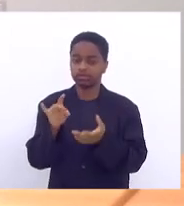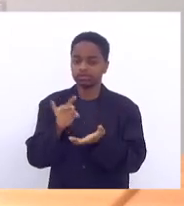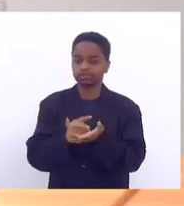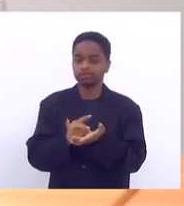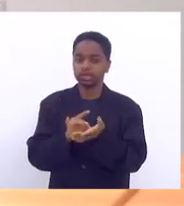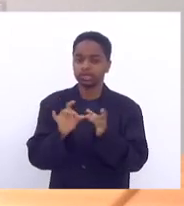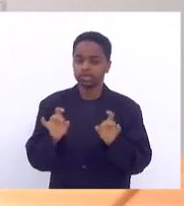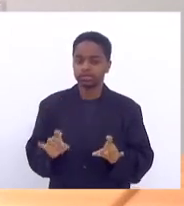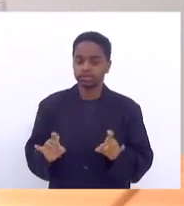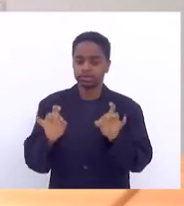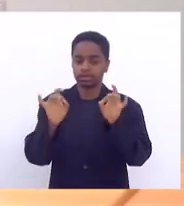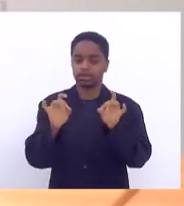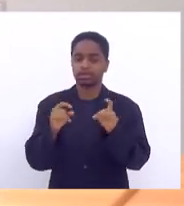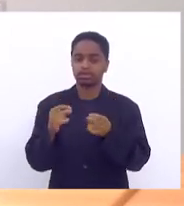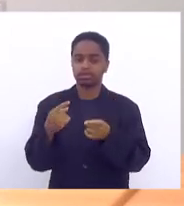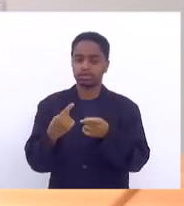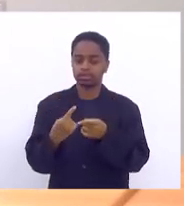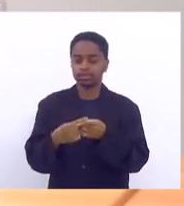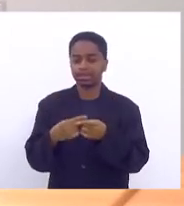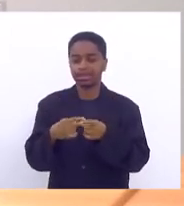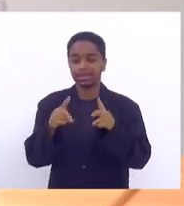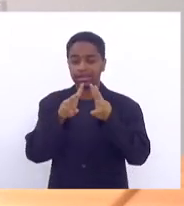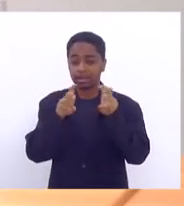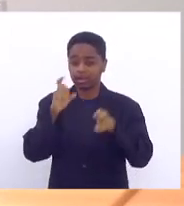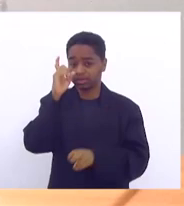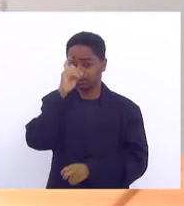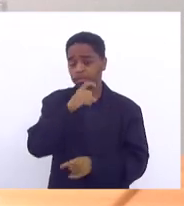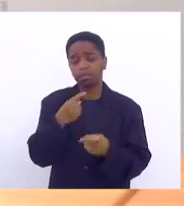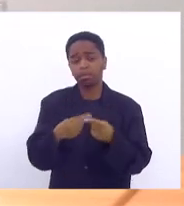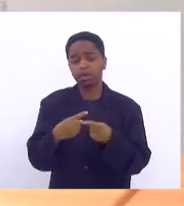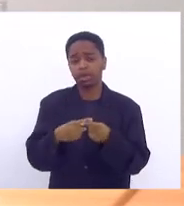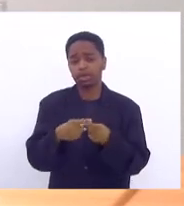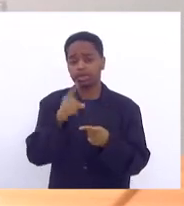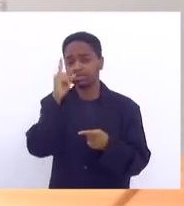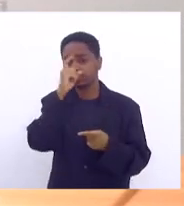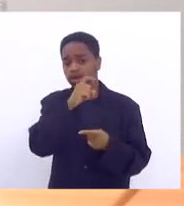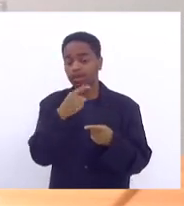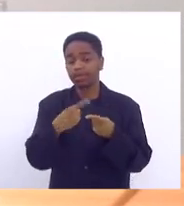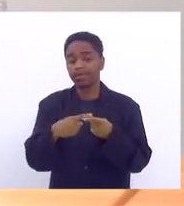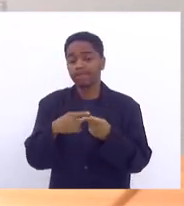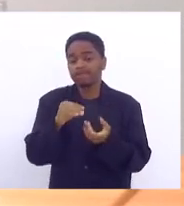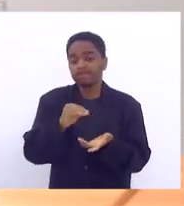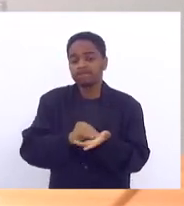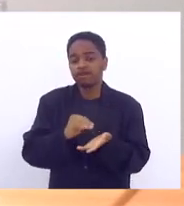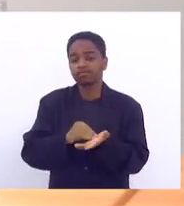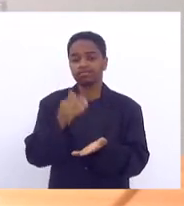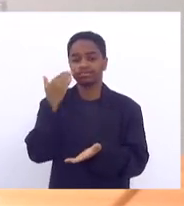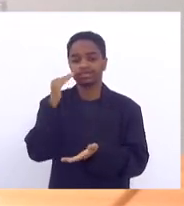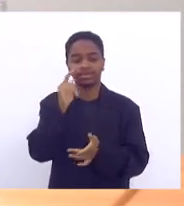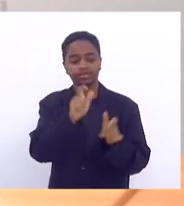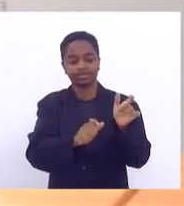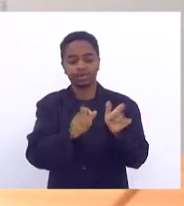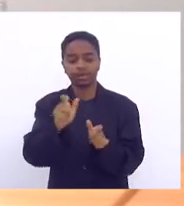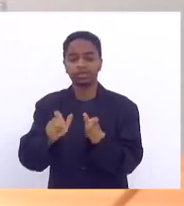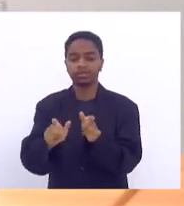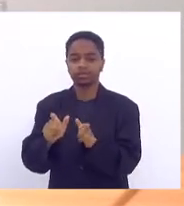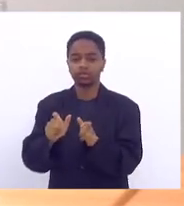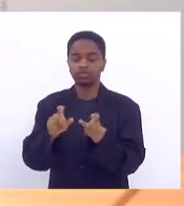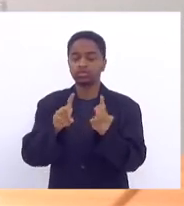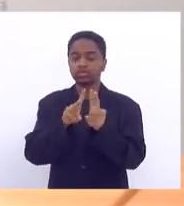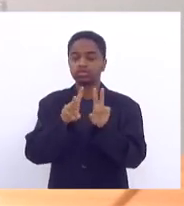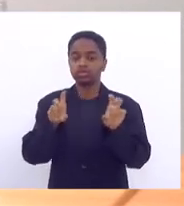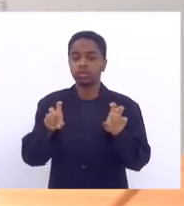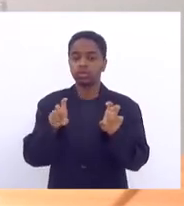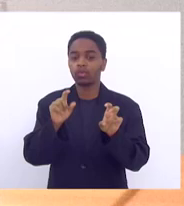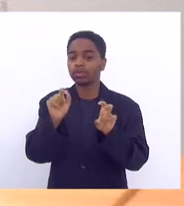especial é um tema espinhoso Por que espinhoso pela falta de compreensão das pessoas com com relação ao que se trata